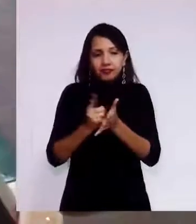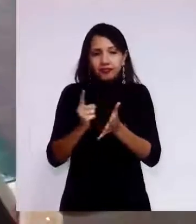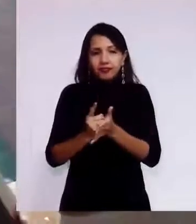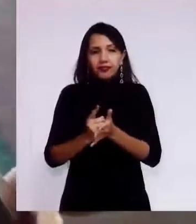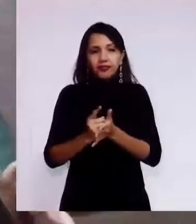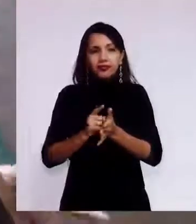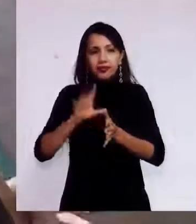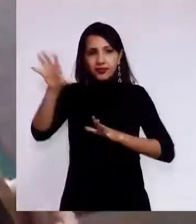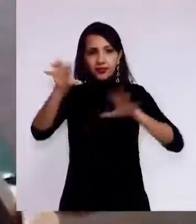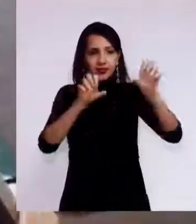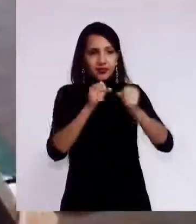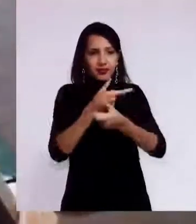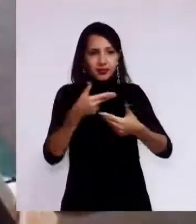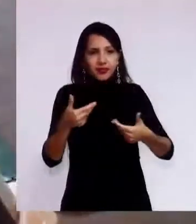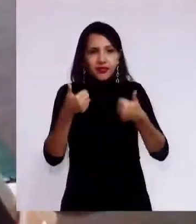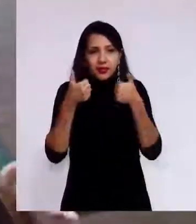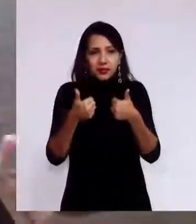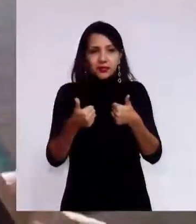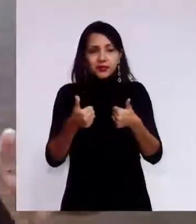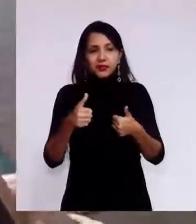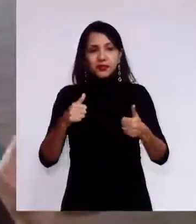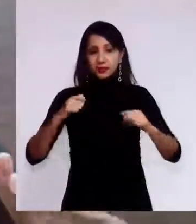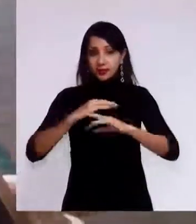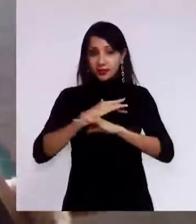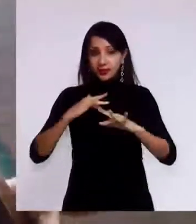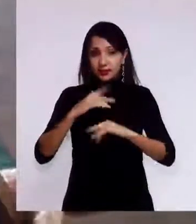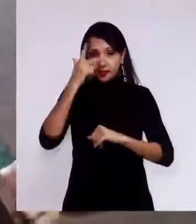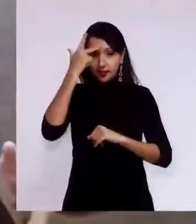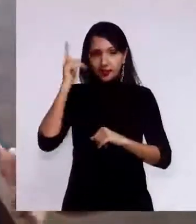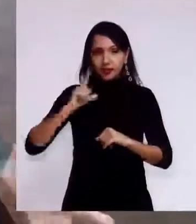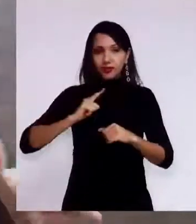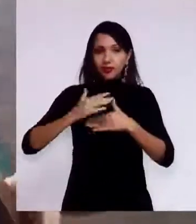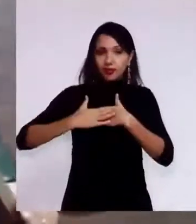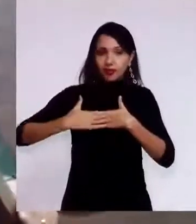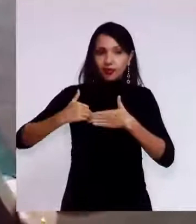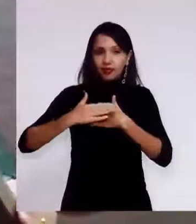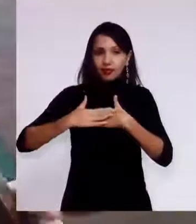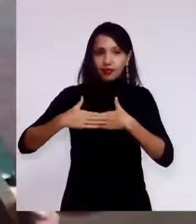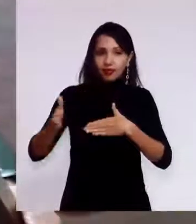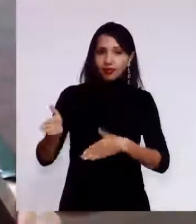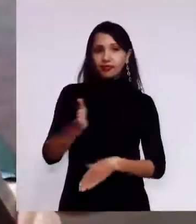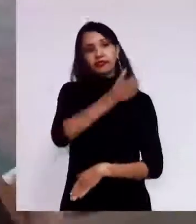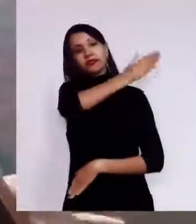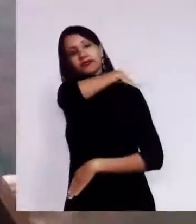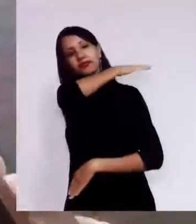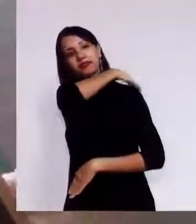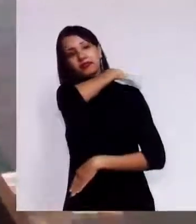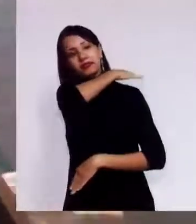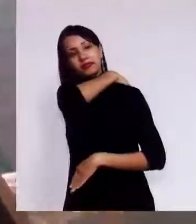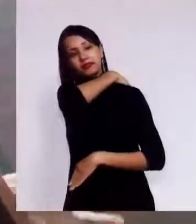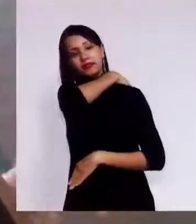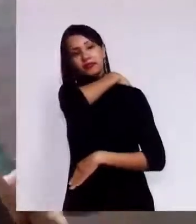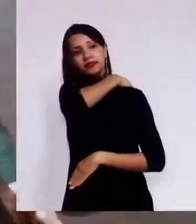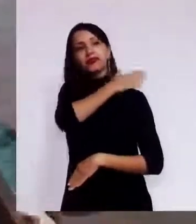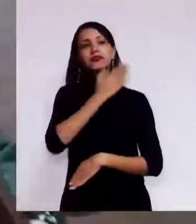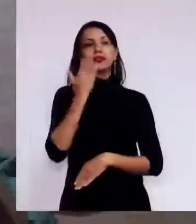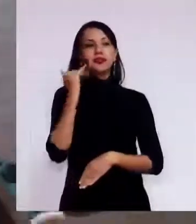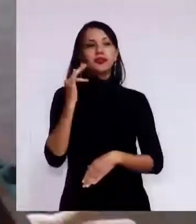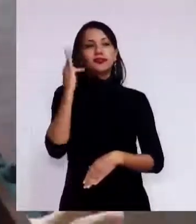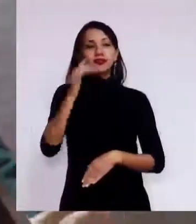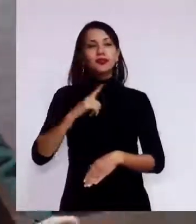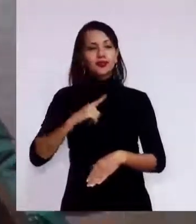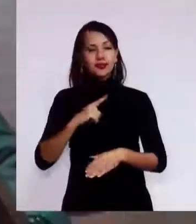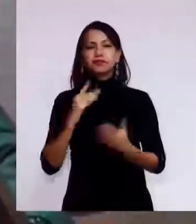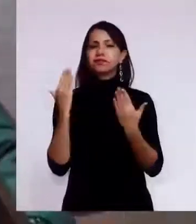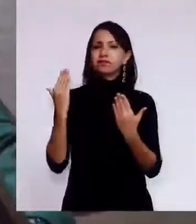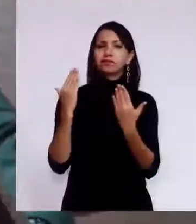na cidade, porque tem um peso diferente. Se aquele que só adula vem te dar um tapa nas costas, a gente sabe que talvez boa coisa não seja.